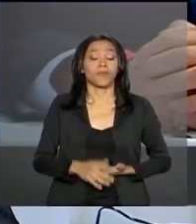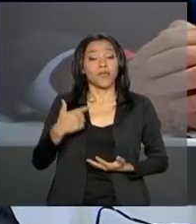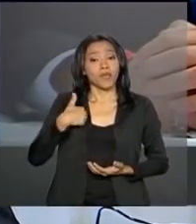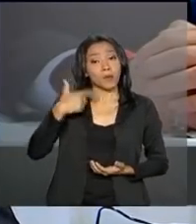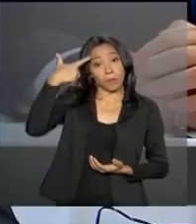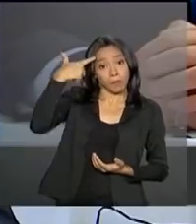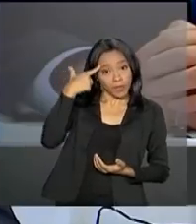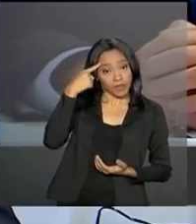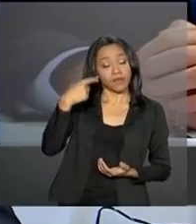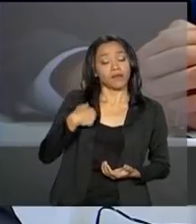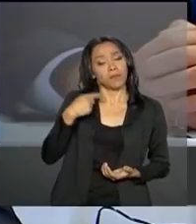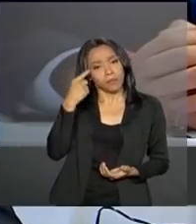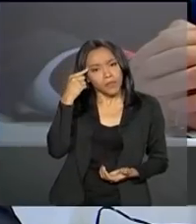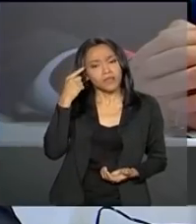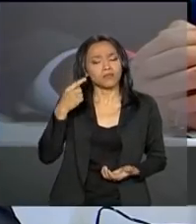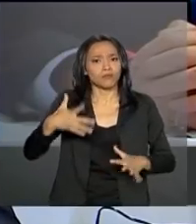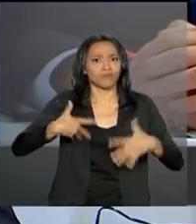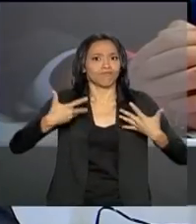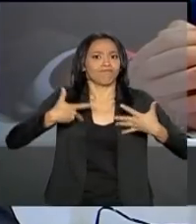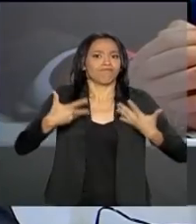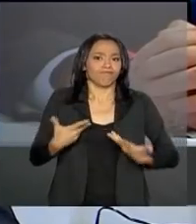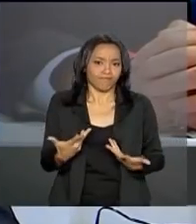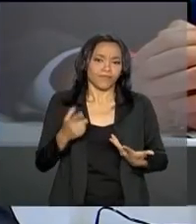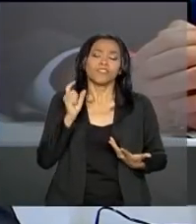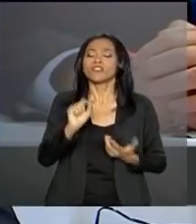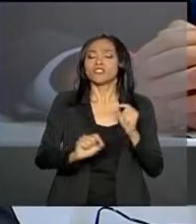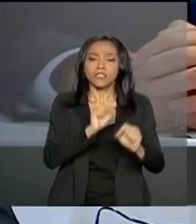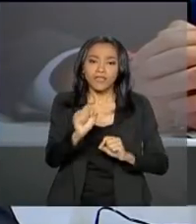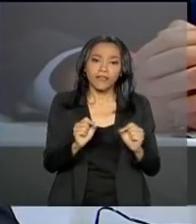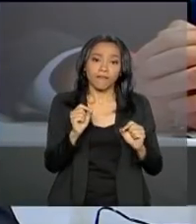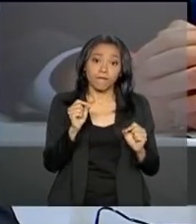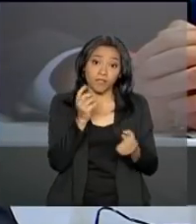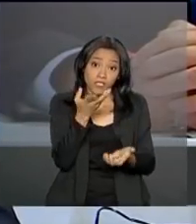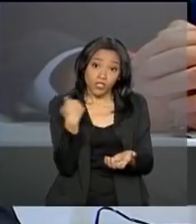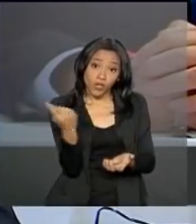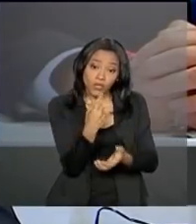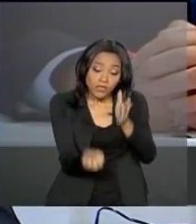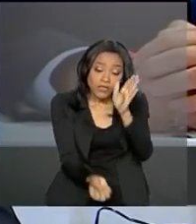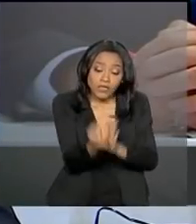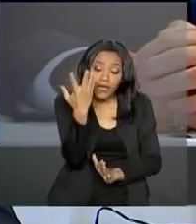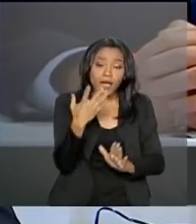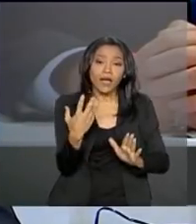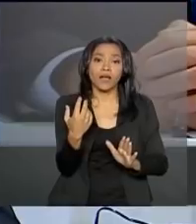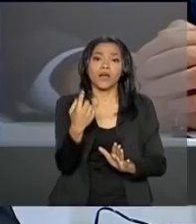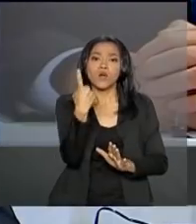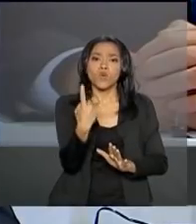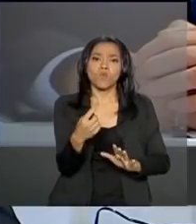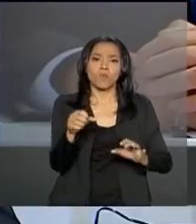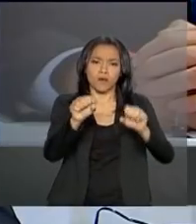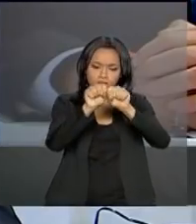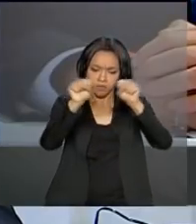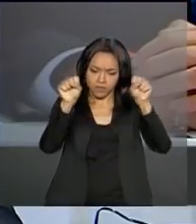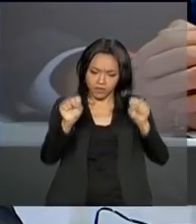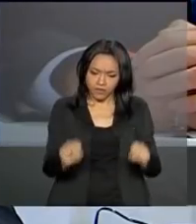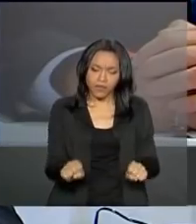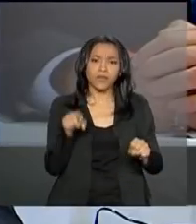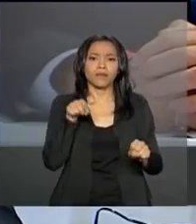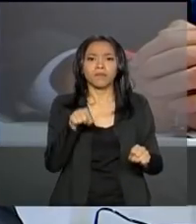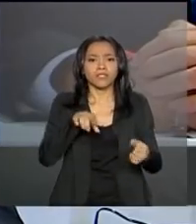na sugestão indiana de estabelecer plataforma conjunta de pesquisa e inovação em rede o